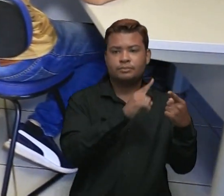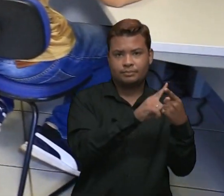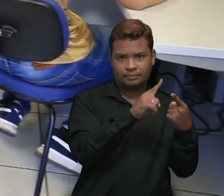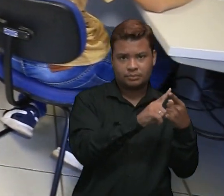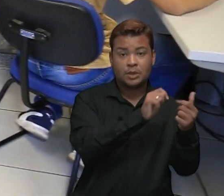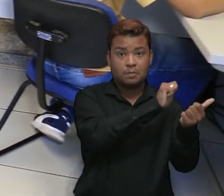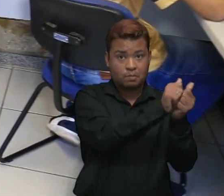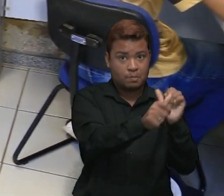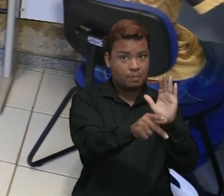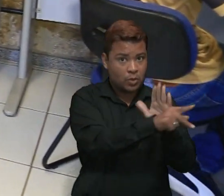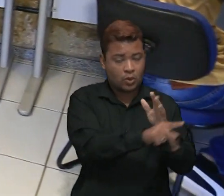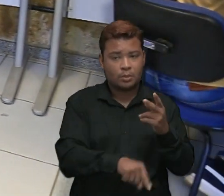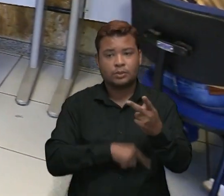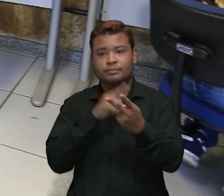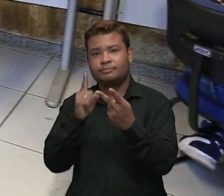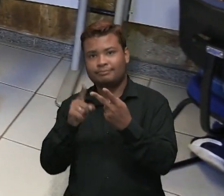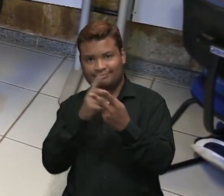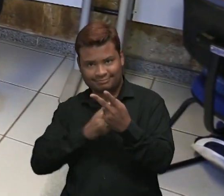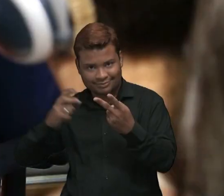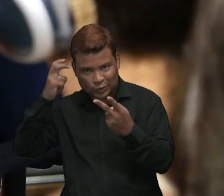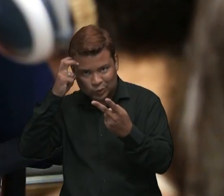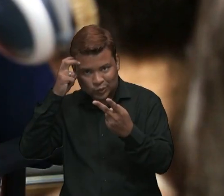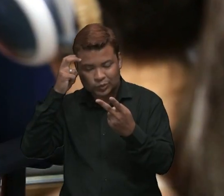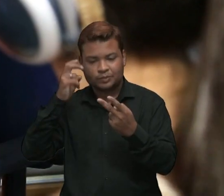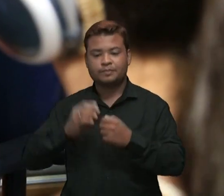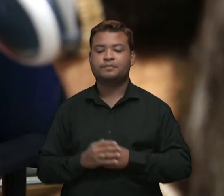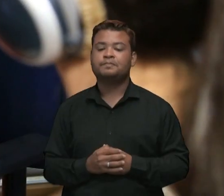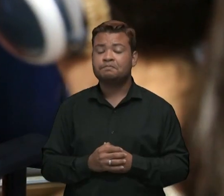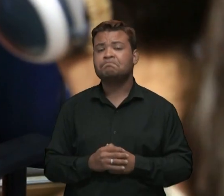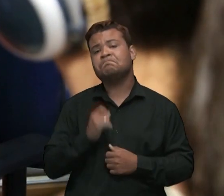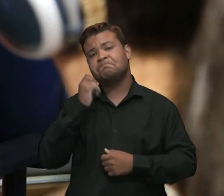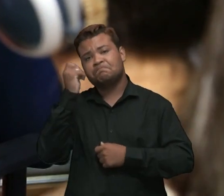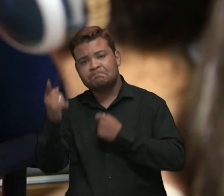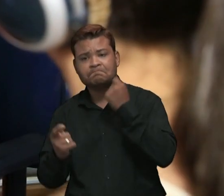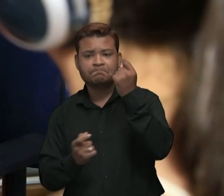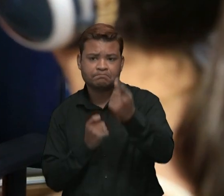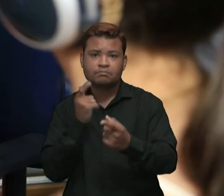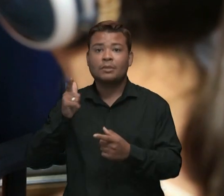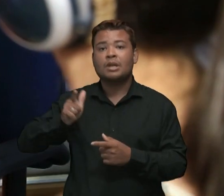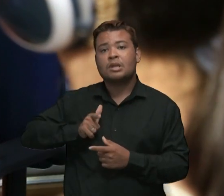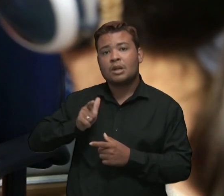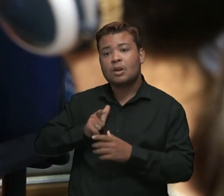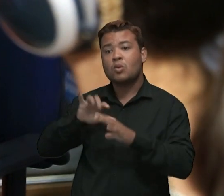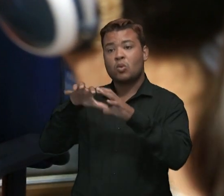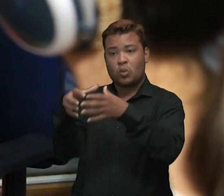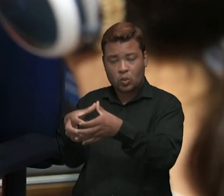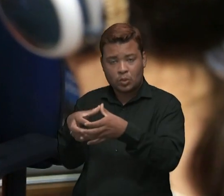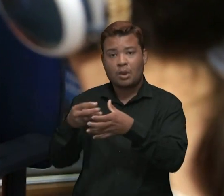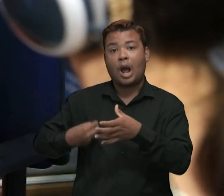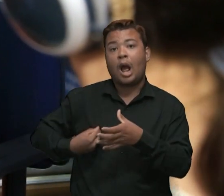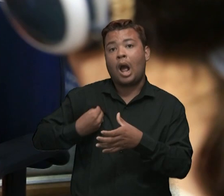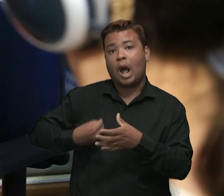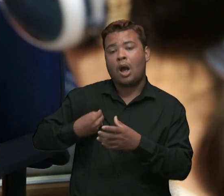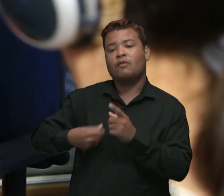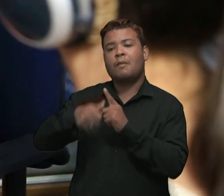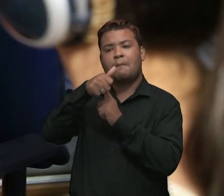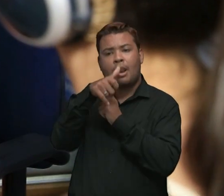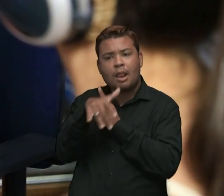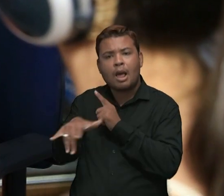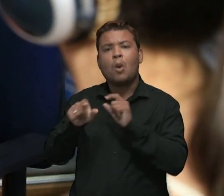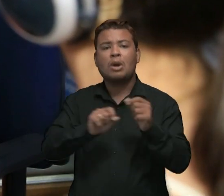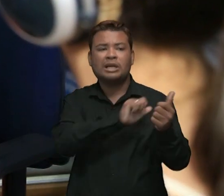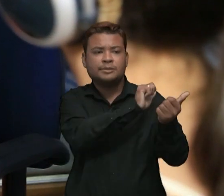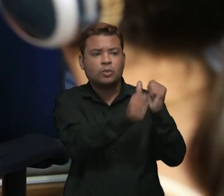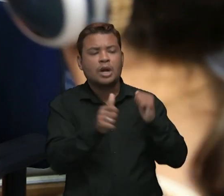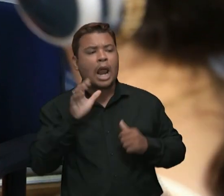e o GoiaCast, de conteúdo cultural. E esporadicamente são realizadas transmissões ao vivo de jogos